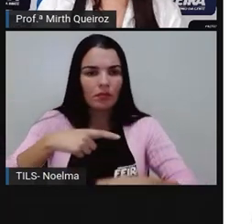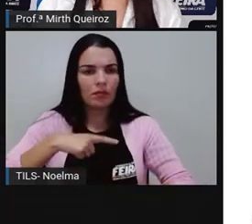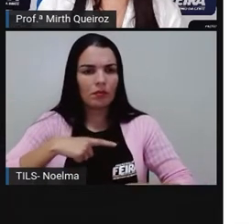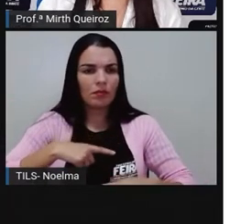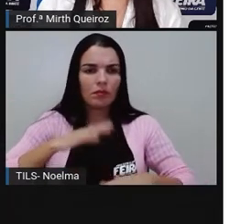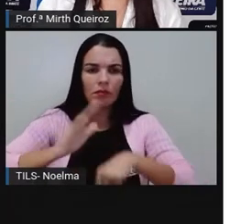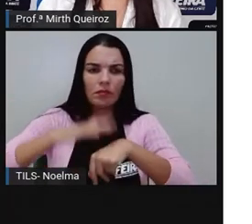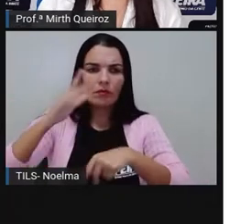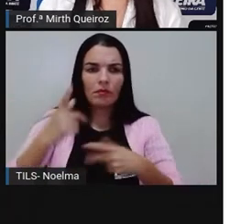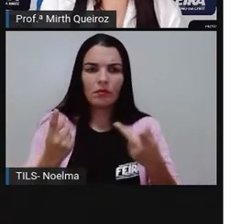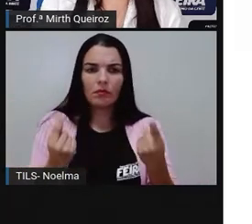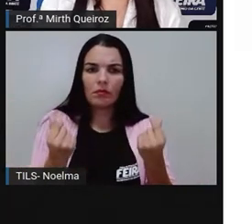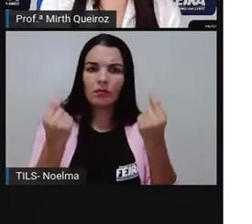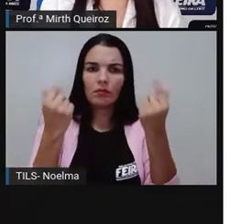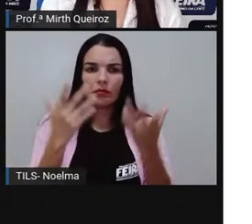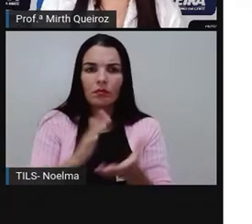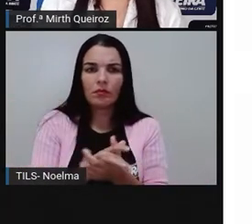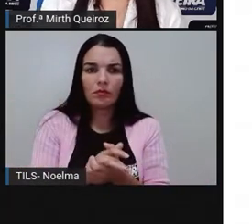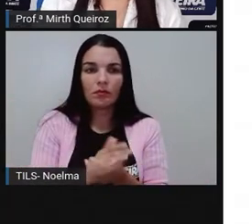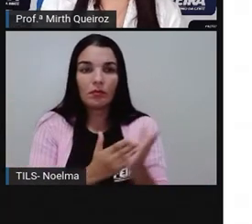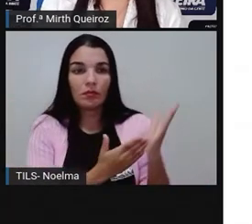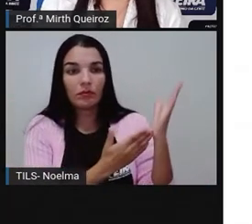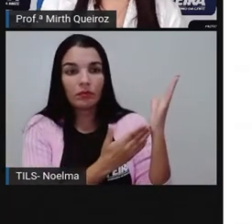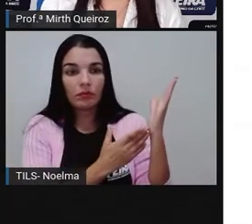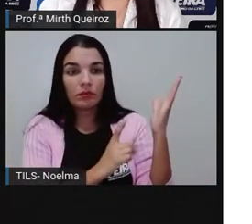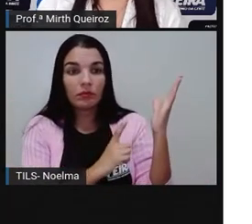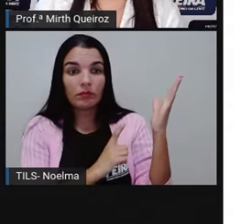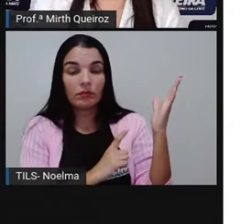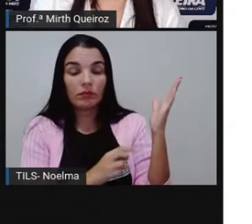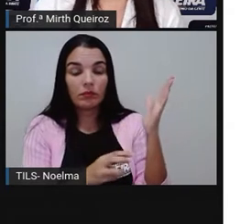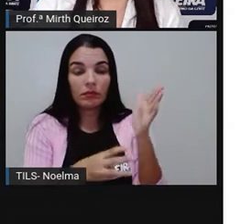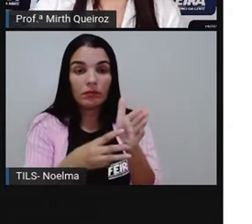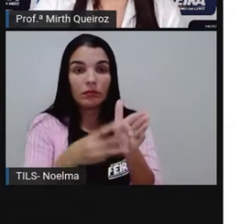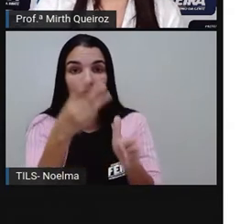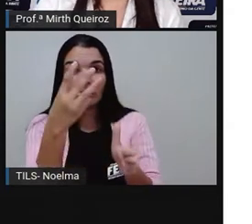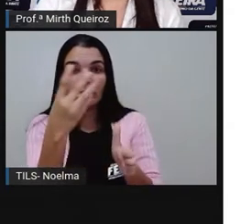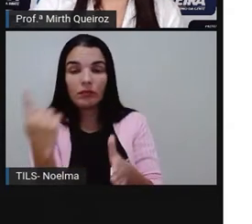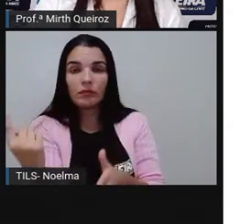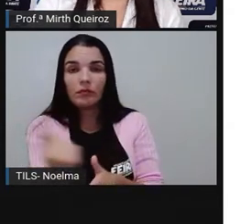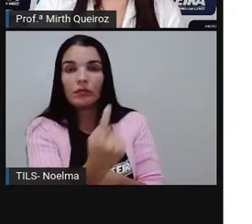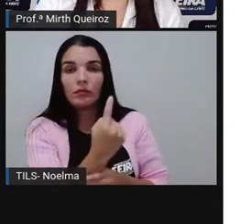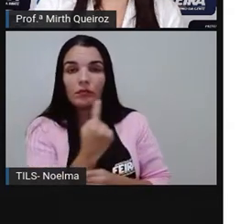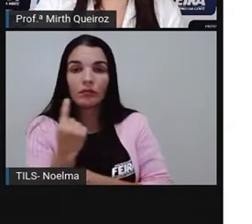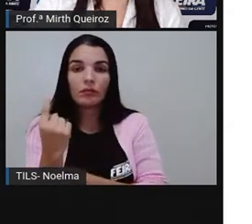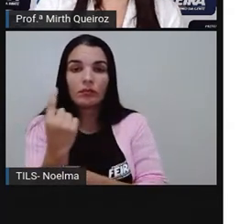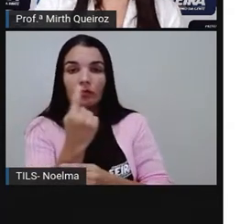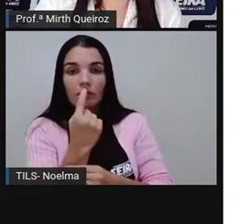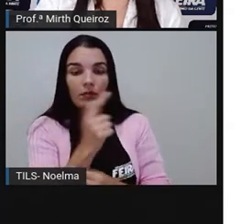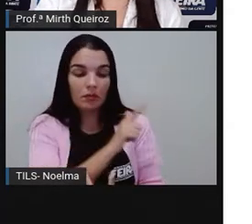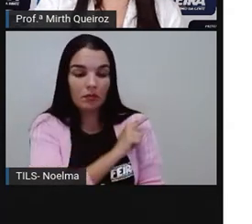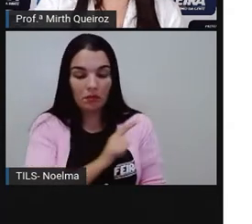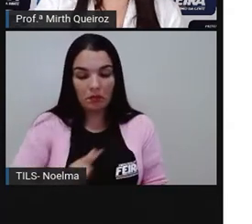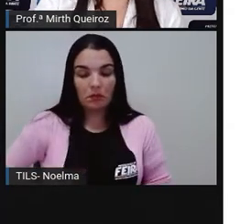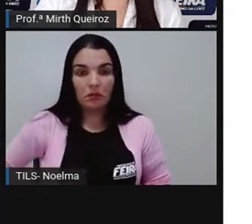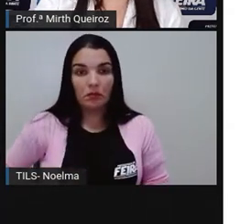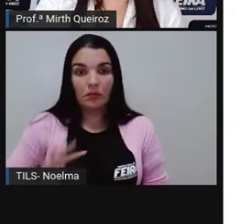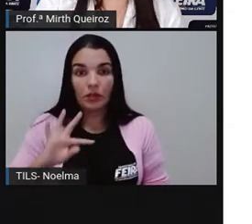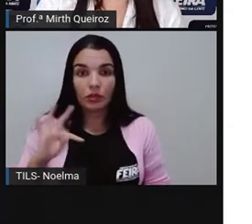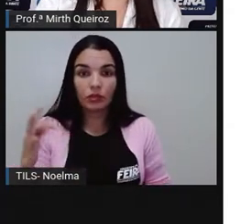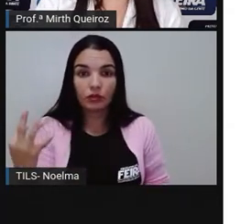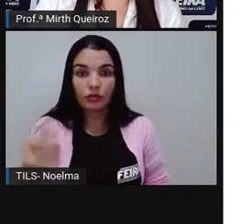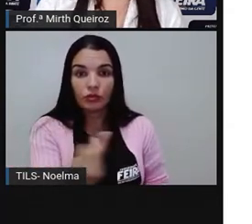lucrativa. E aí aqui nós temos os três primeiros governadores gerais. Quem eram